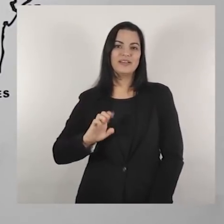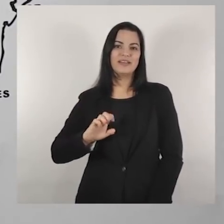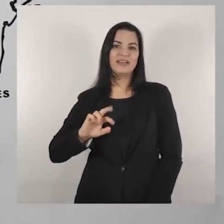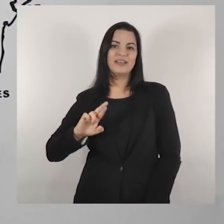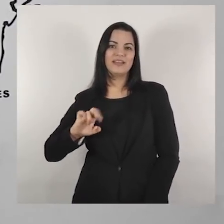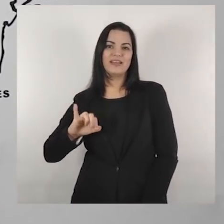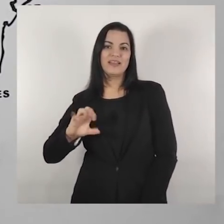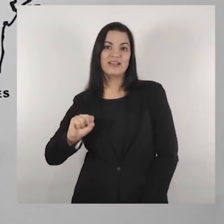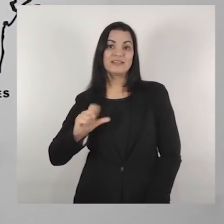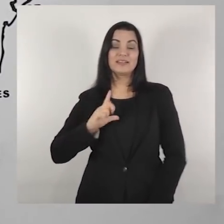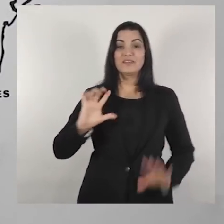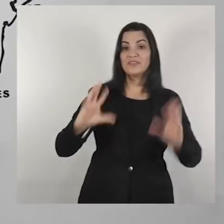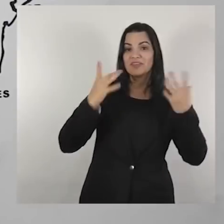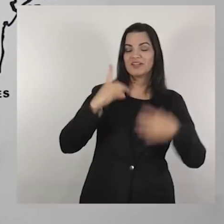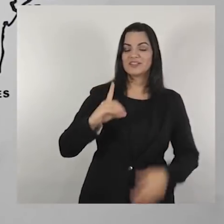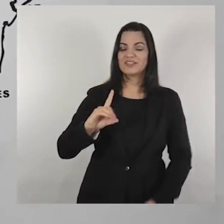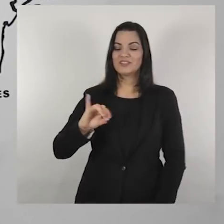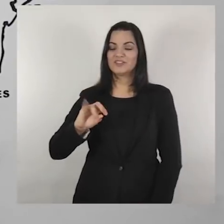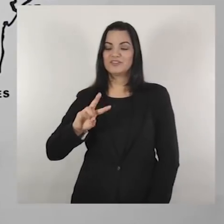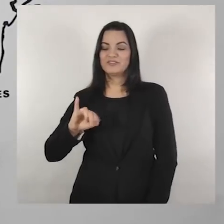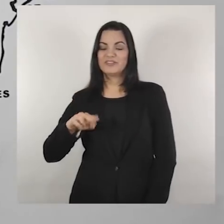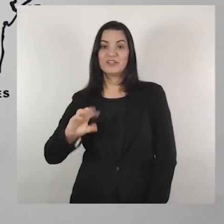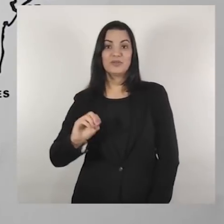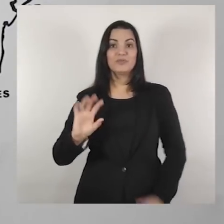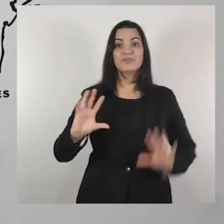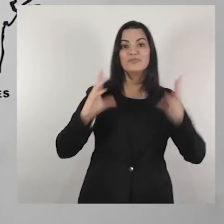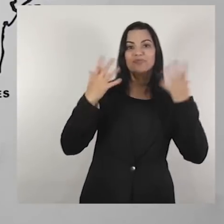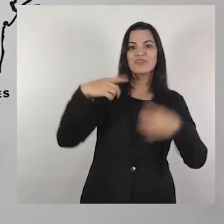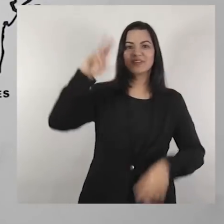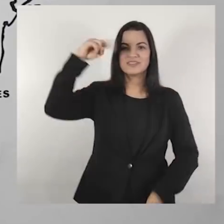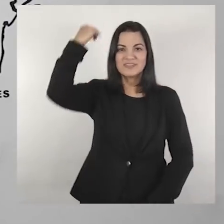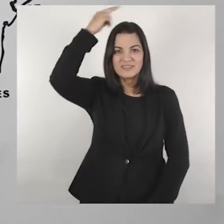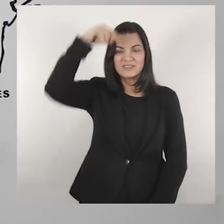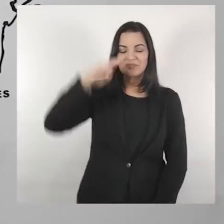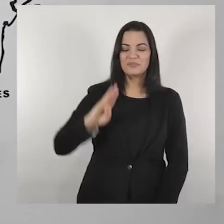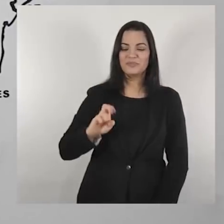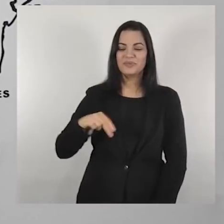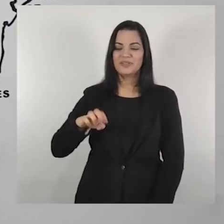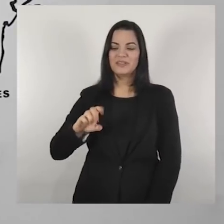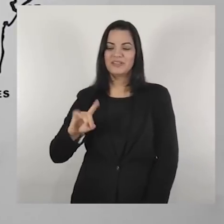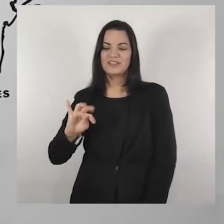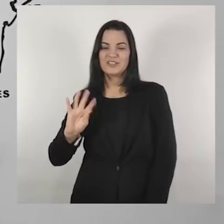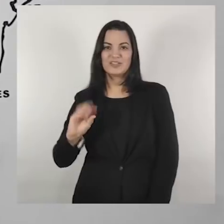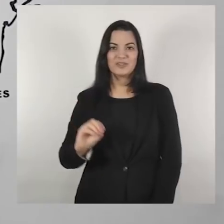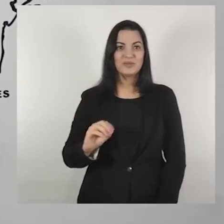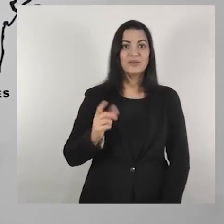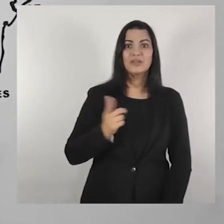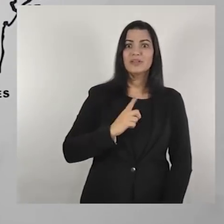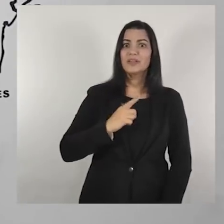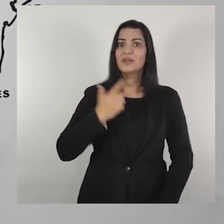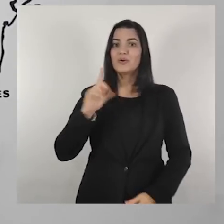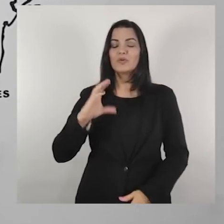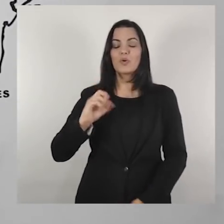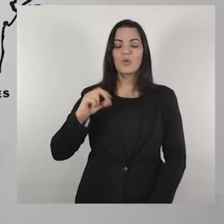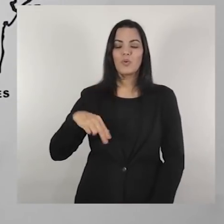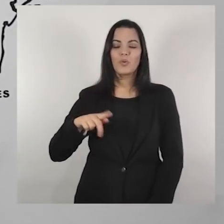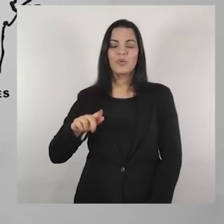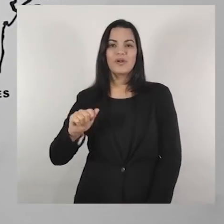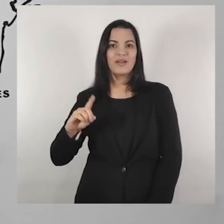Reis, que eu já te contei, a Festa do Divino, a Festa de São Benedito, Romarias do Divino Pai